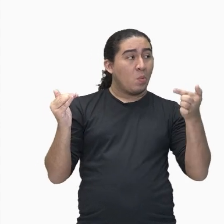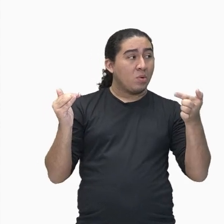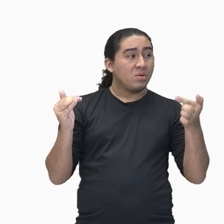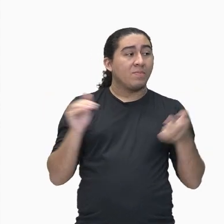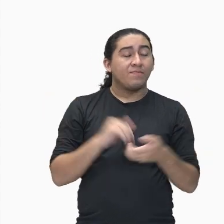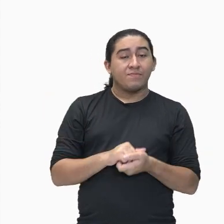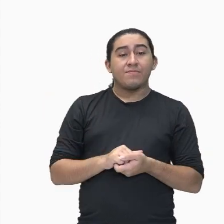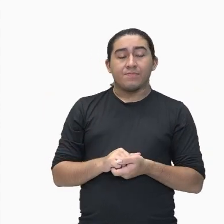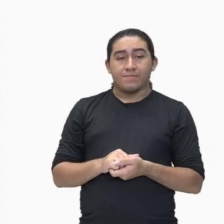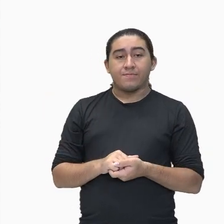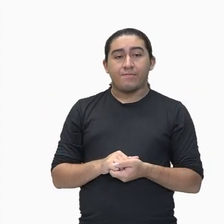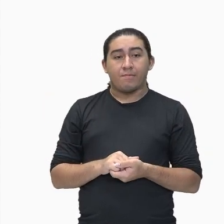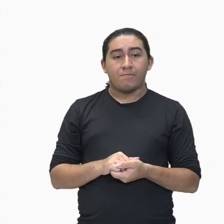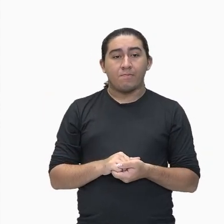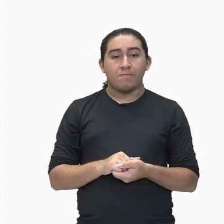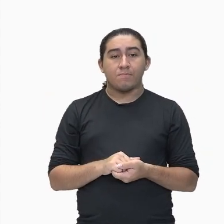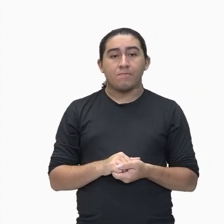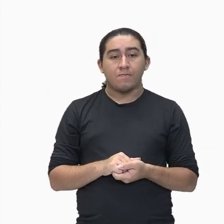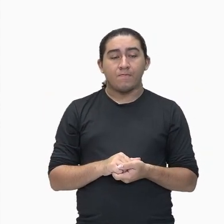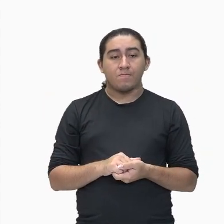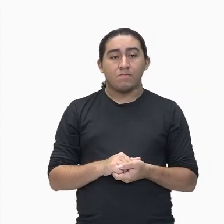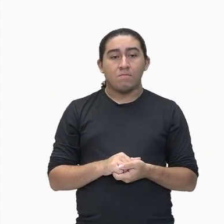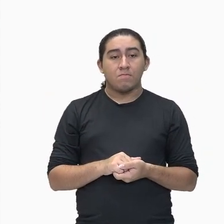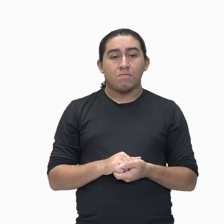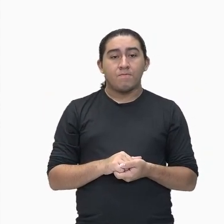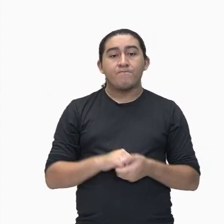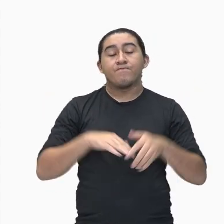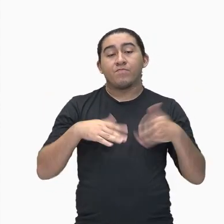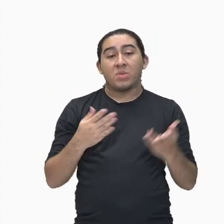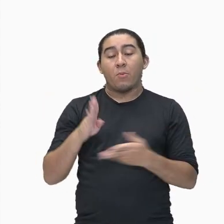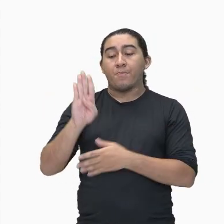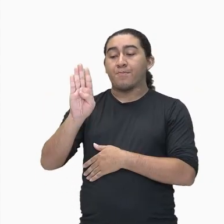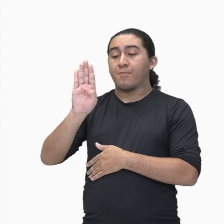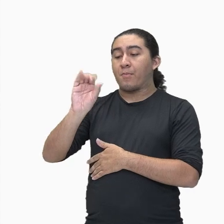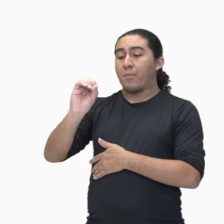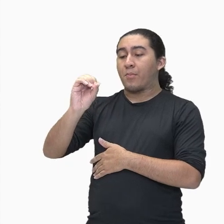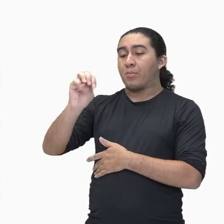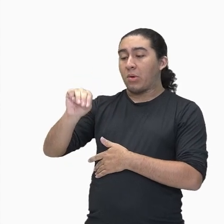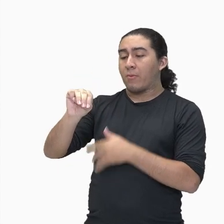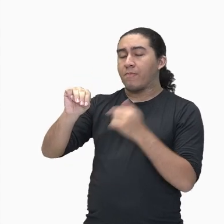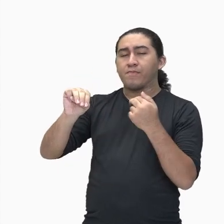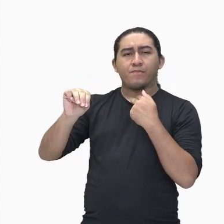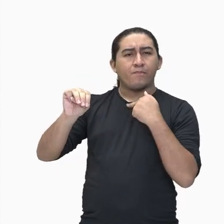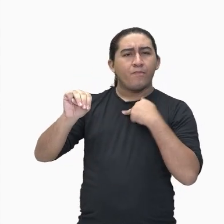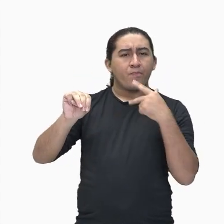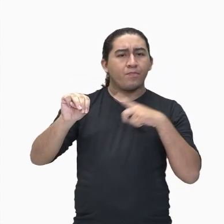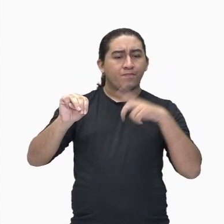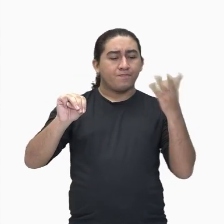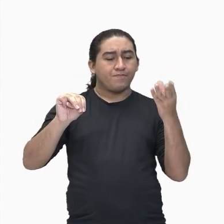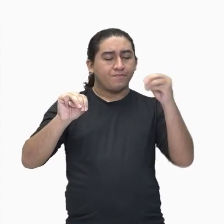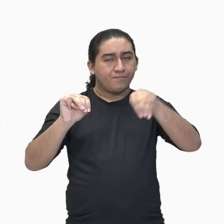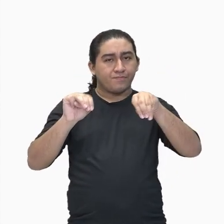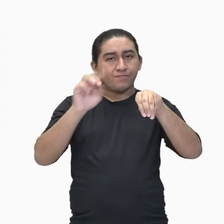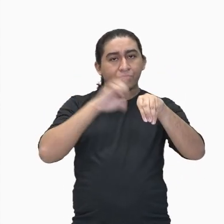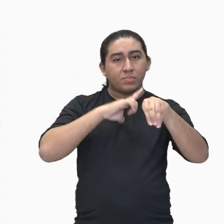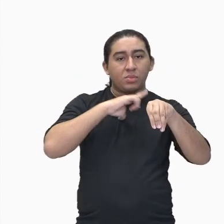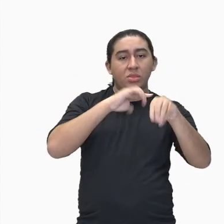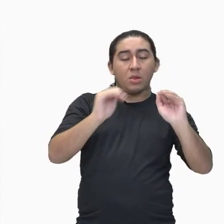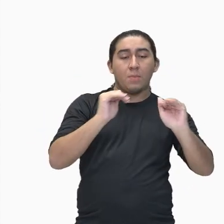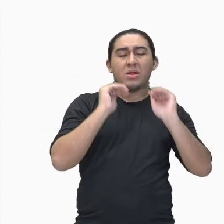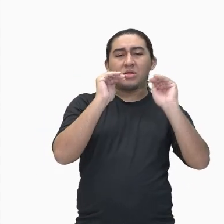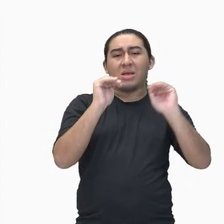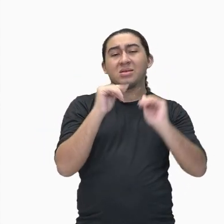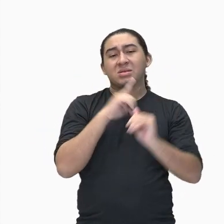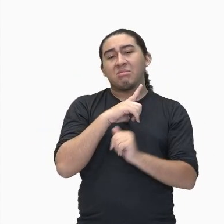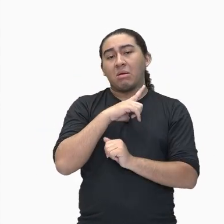for comparar. Então, o bom, eu não posso jogar aí no comparativo de superioridade e